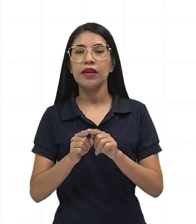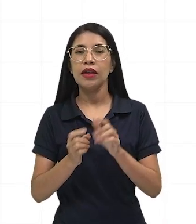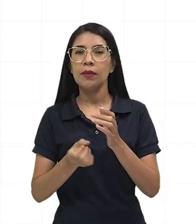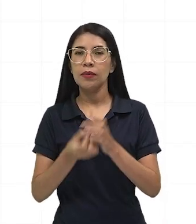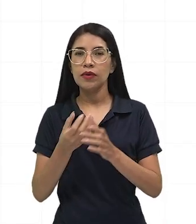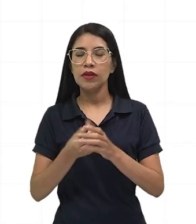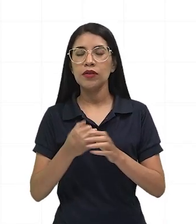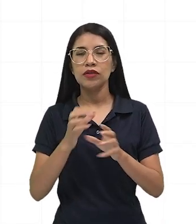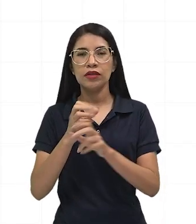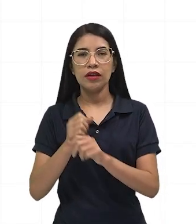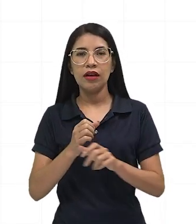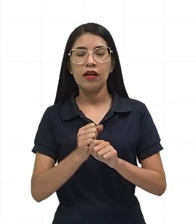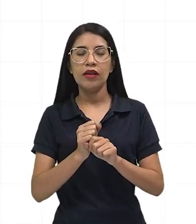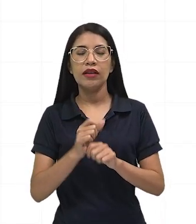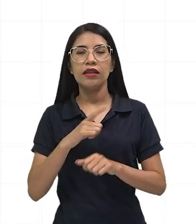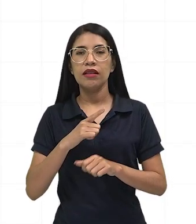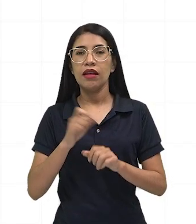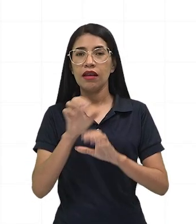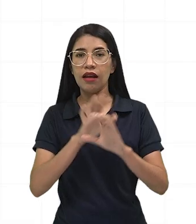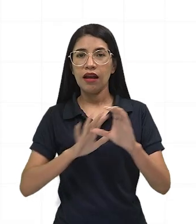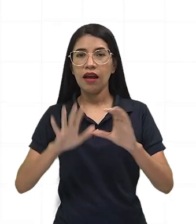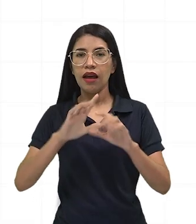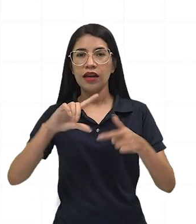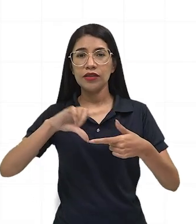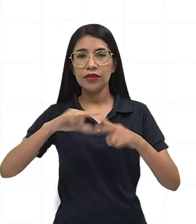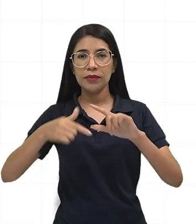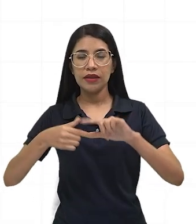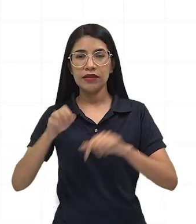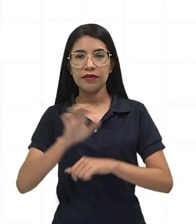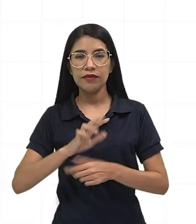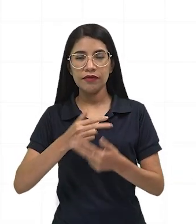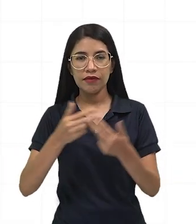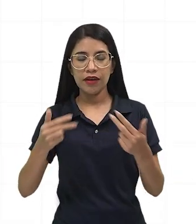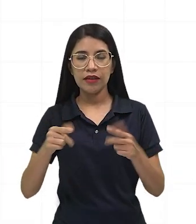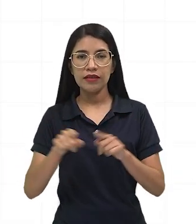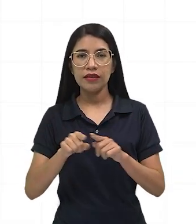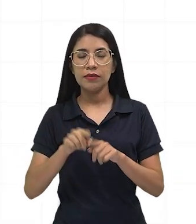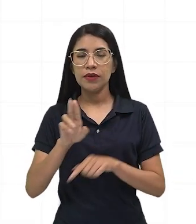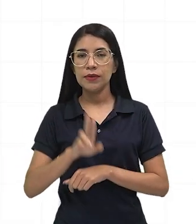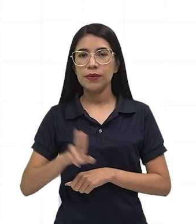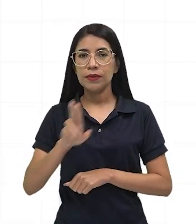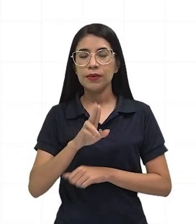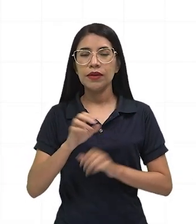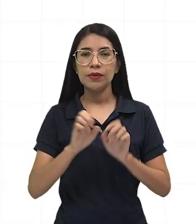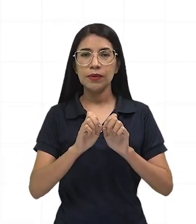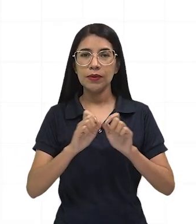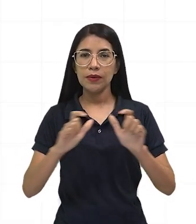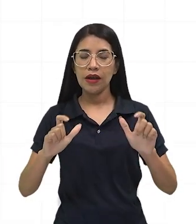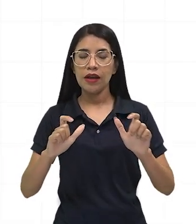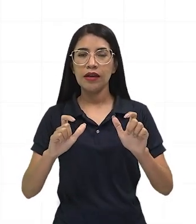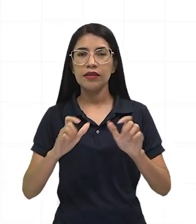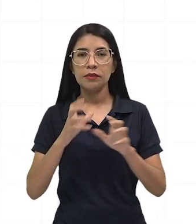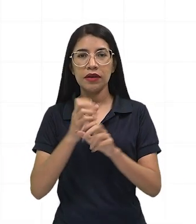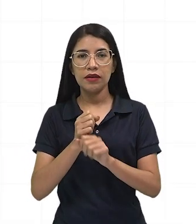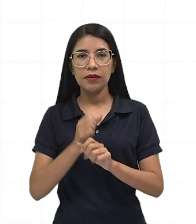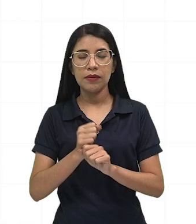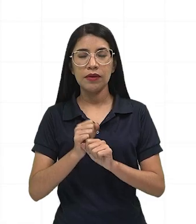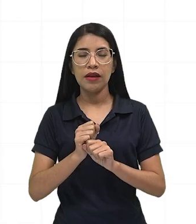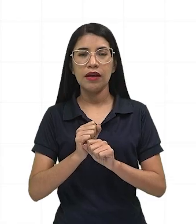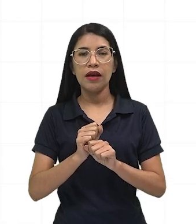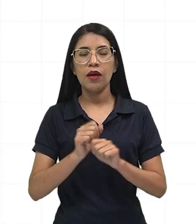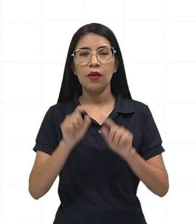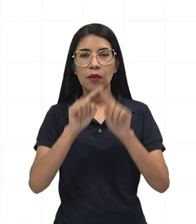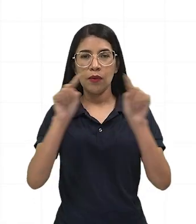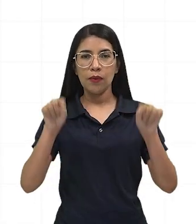que envolvam medidas de áreas de figuras geométricas, utilizando expressões de cálculo de área,